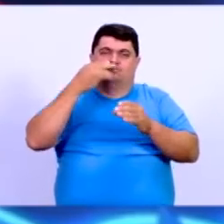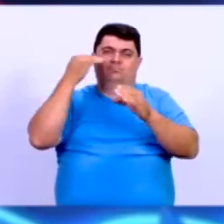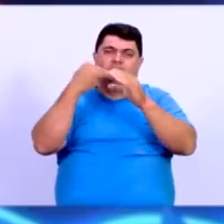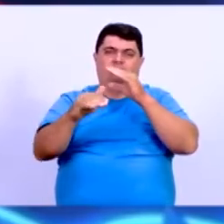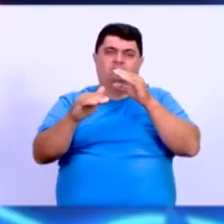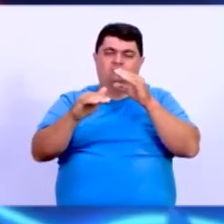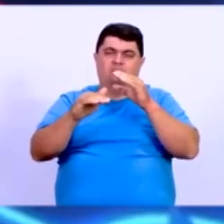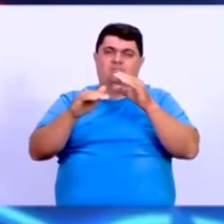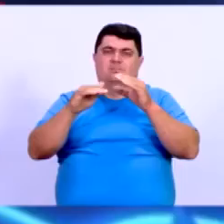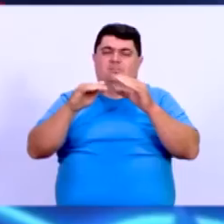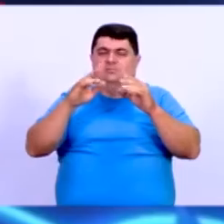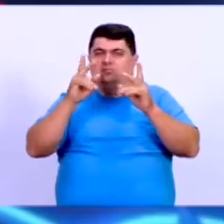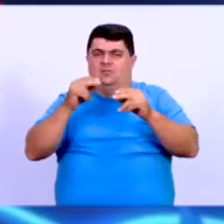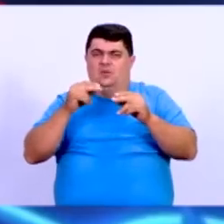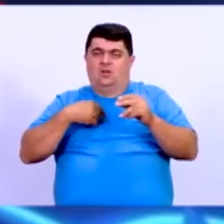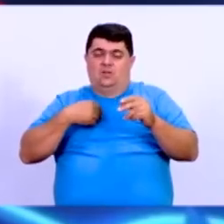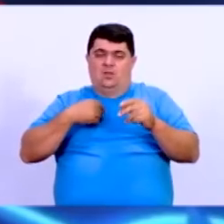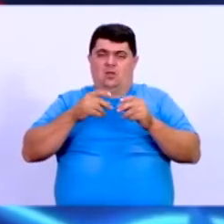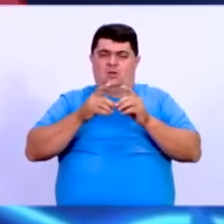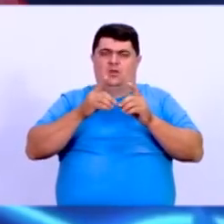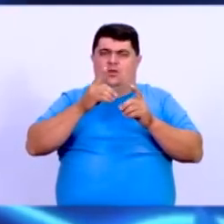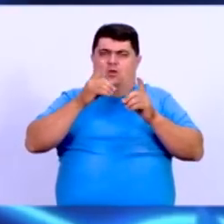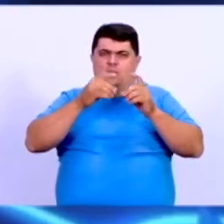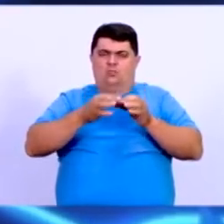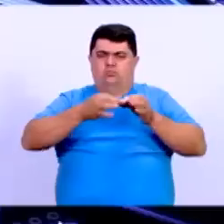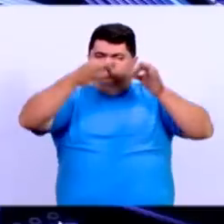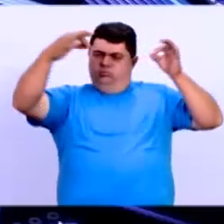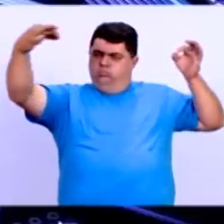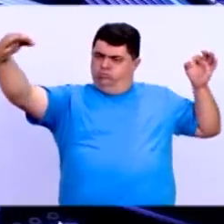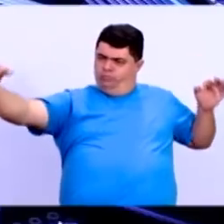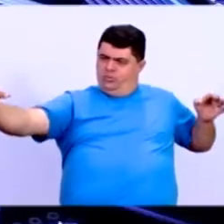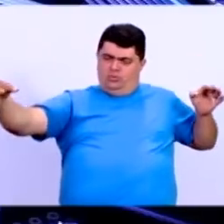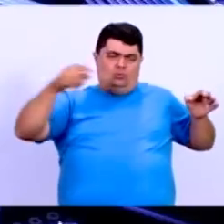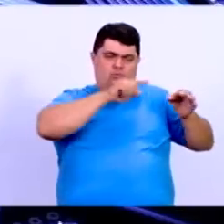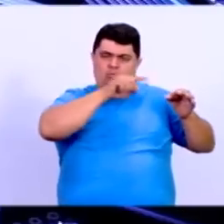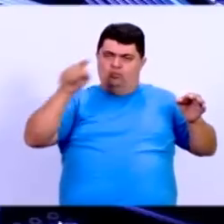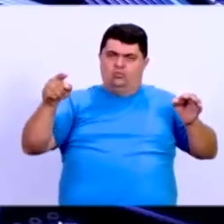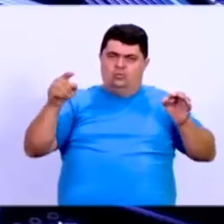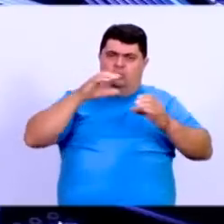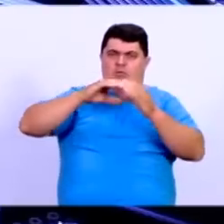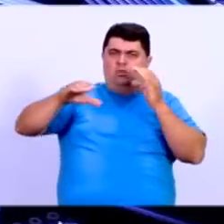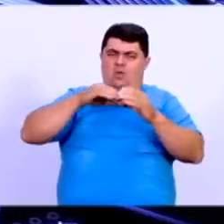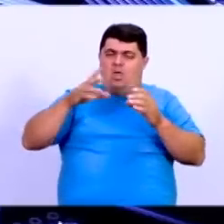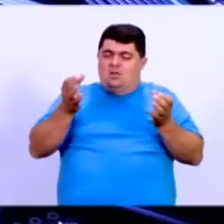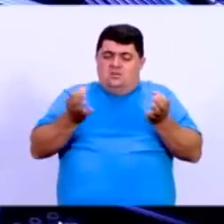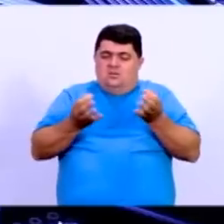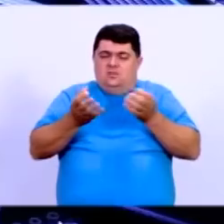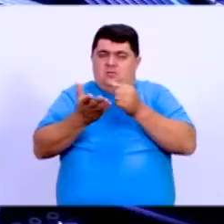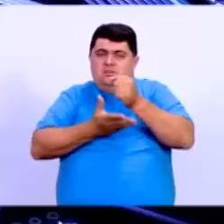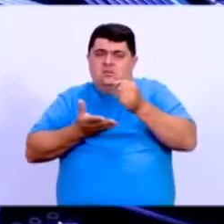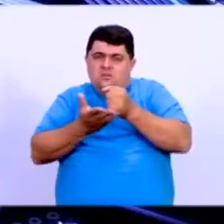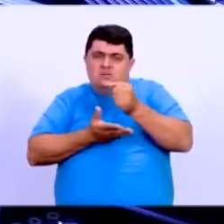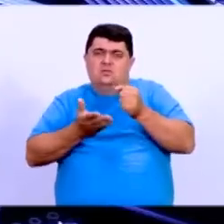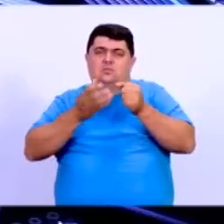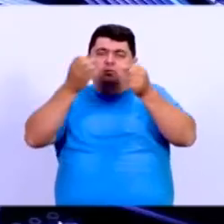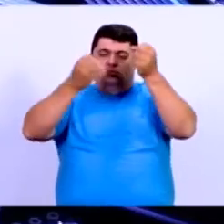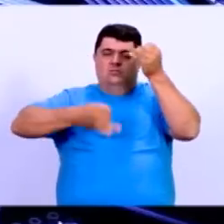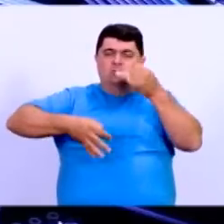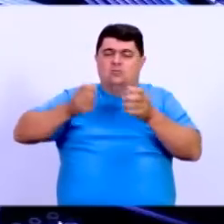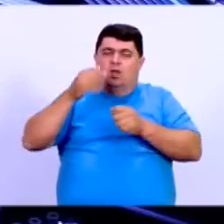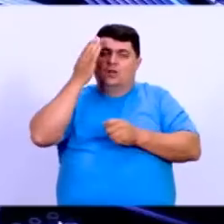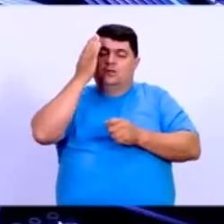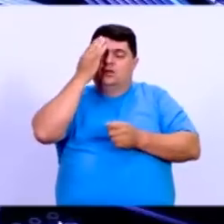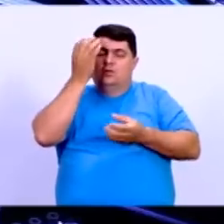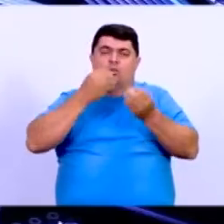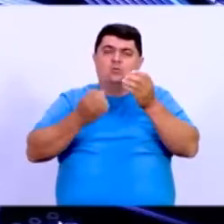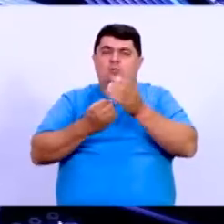partir de pontos físicos distantes entre si. Esta foi uma breve introdução para que você entenda como surgiu a